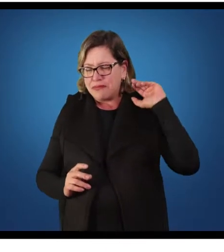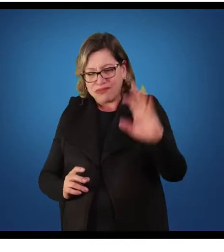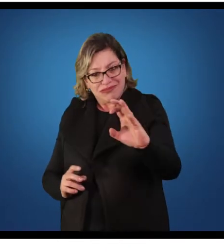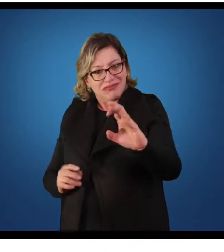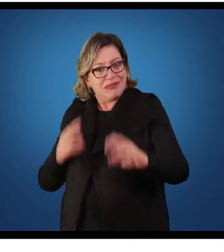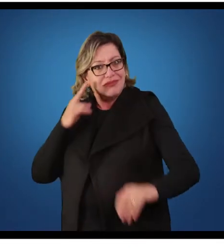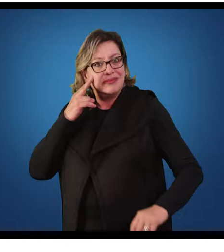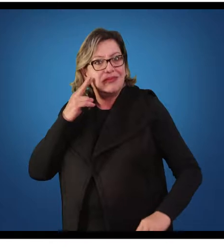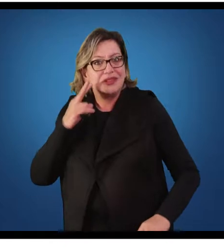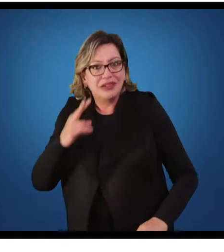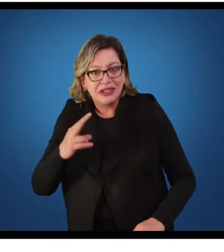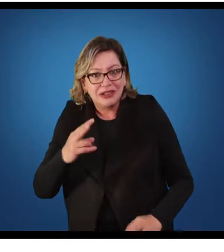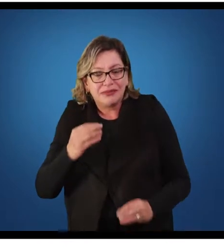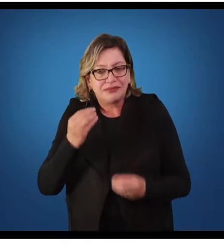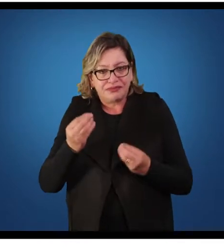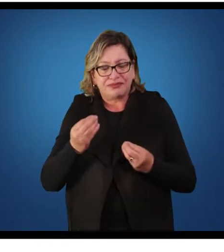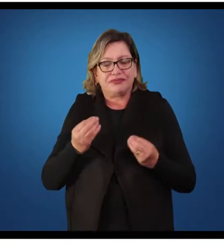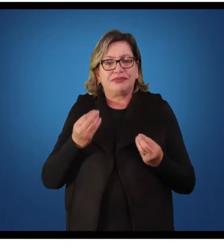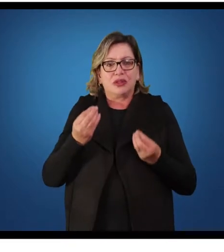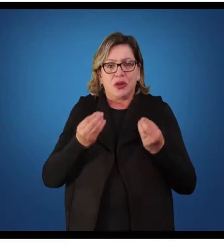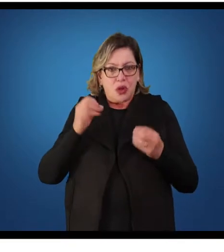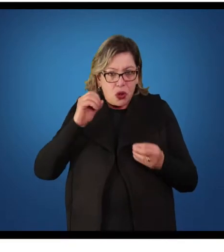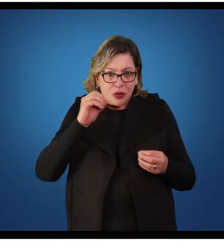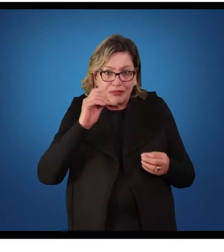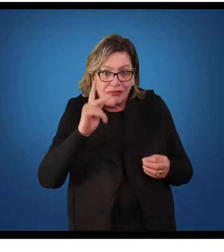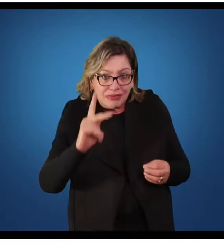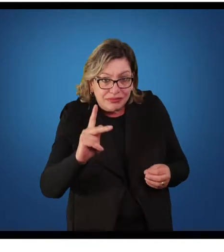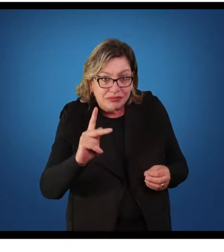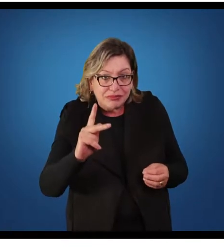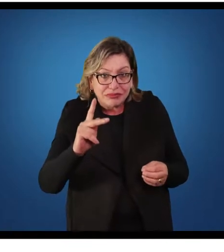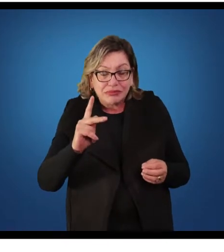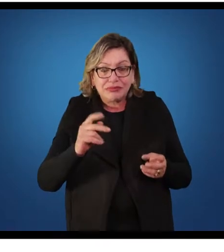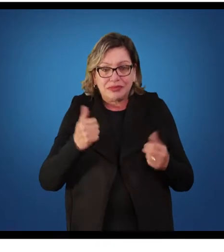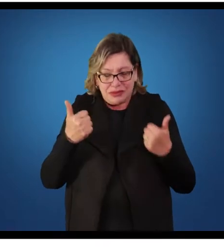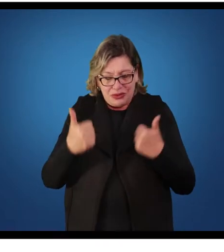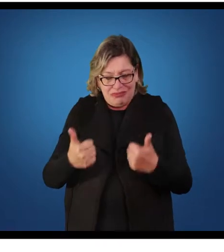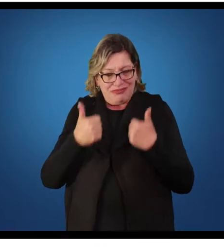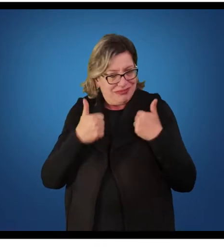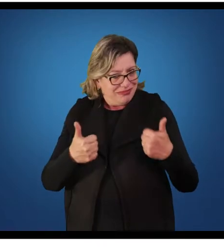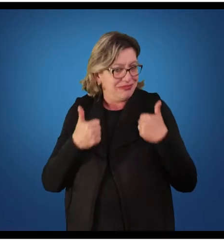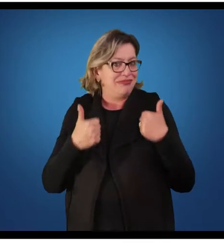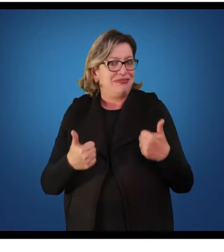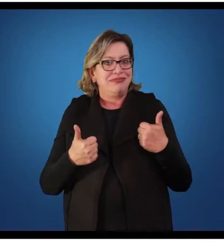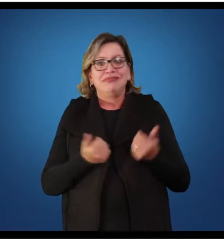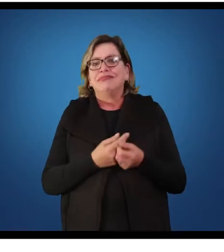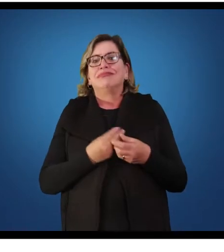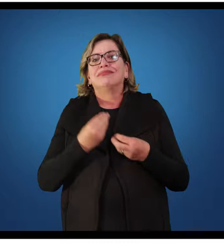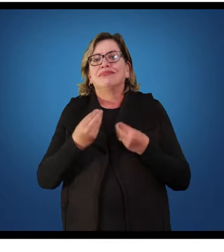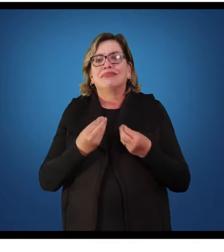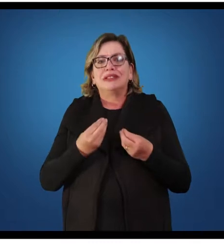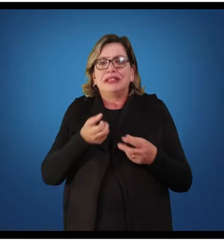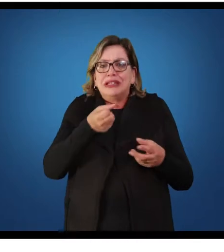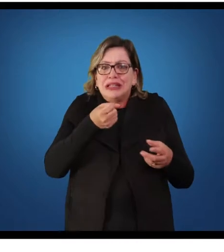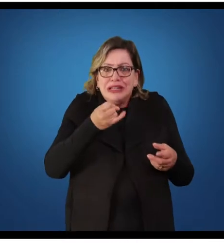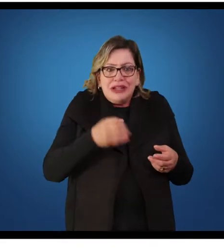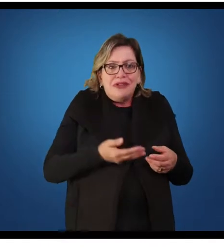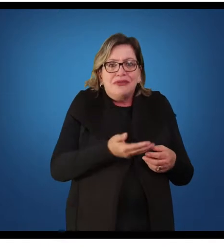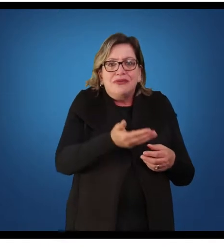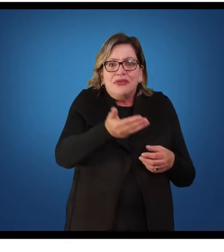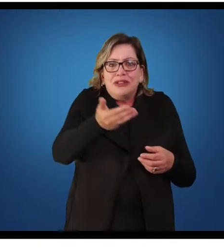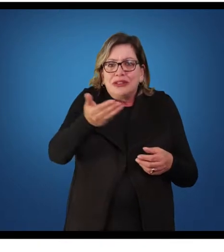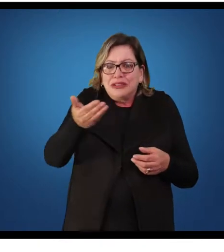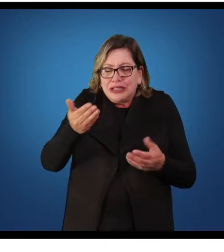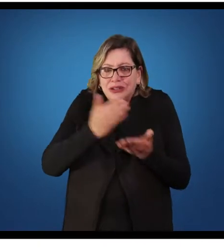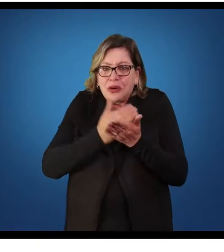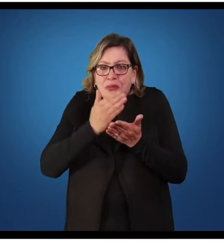arremessou, certo? Ok? Muito bem. Se você for sair com o